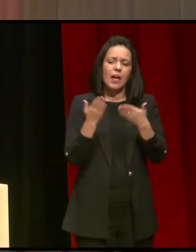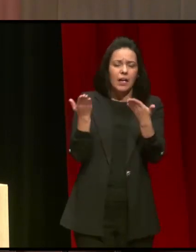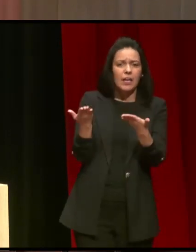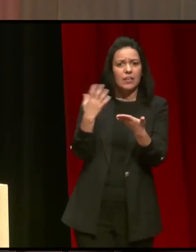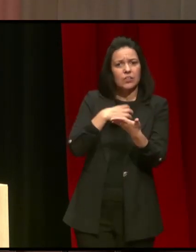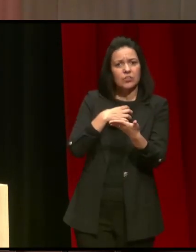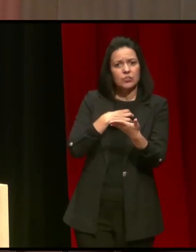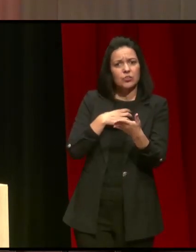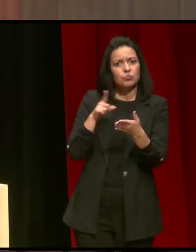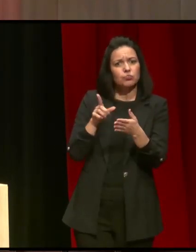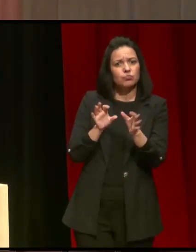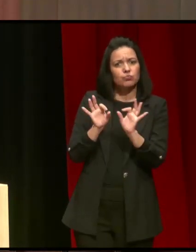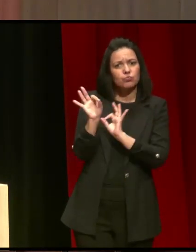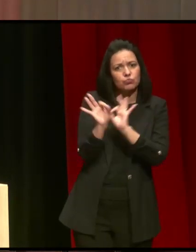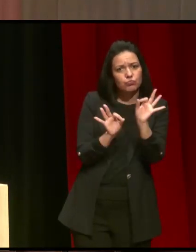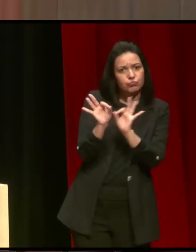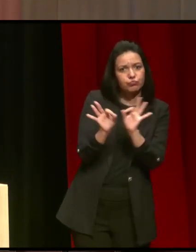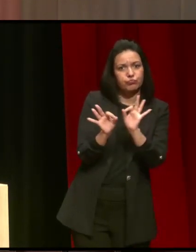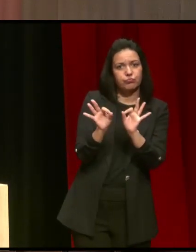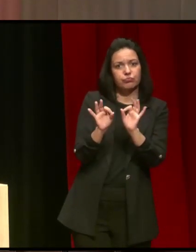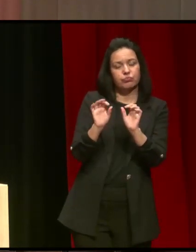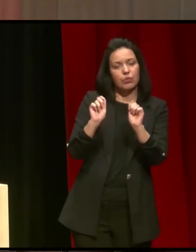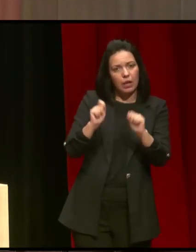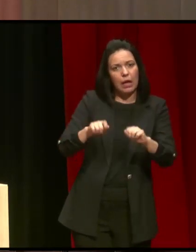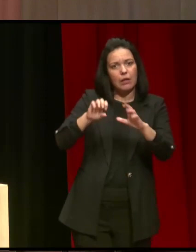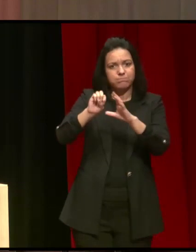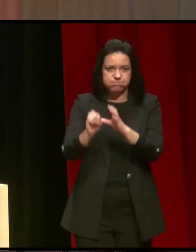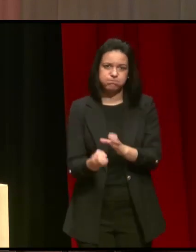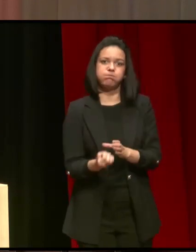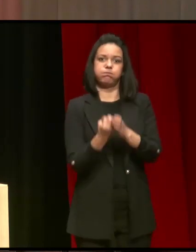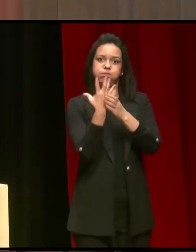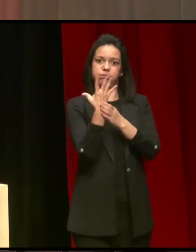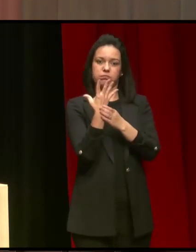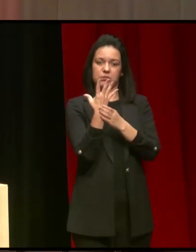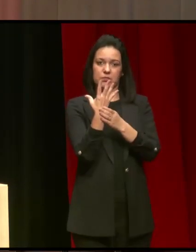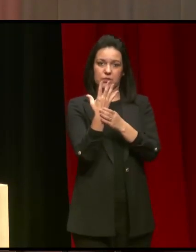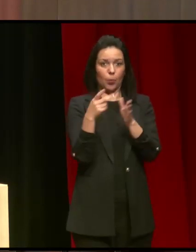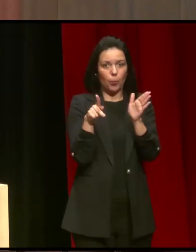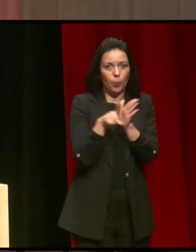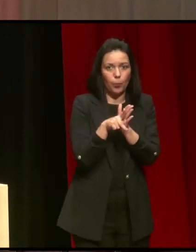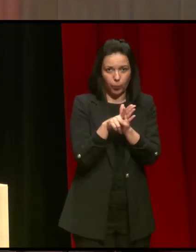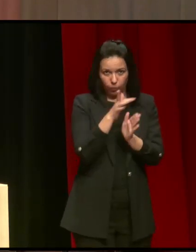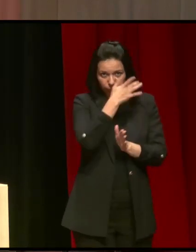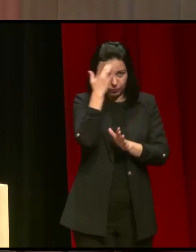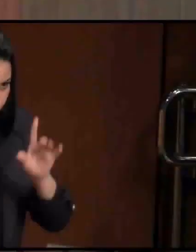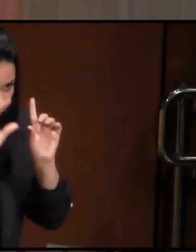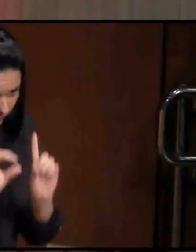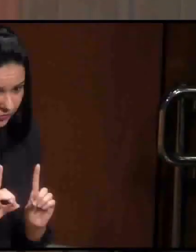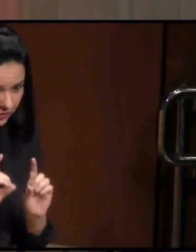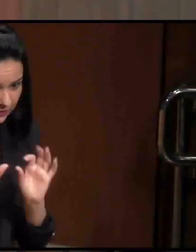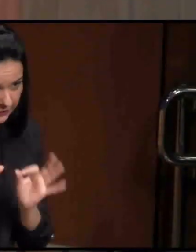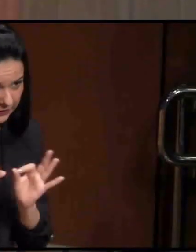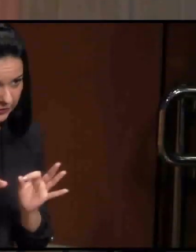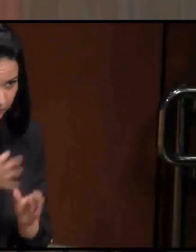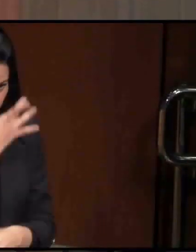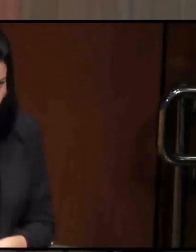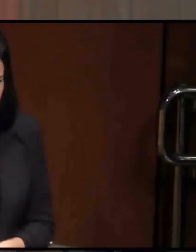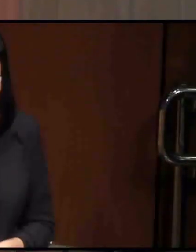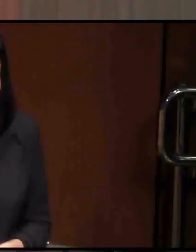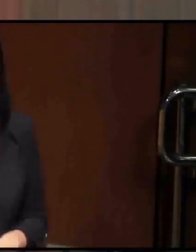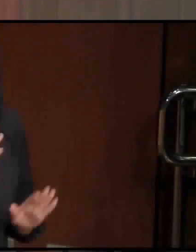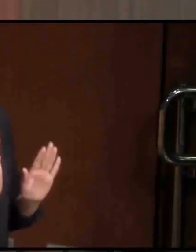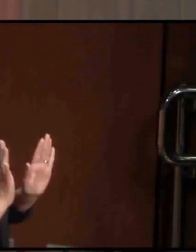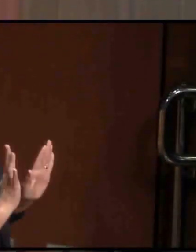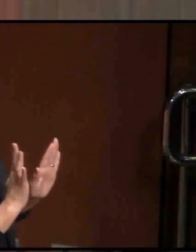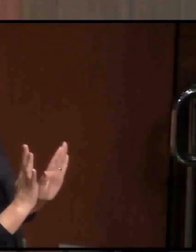você organizar, né, de fundar, na verdade, uma organização para deficientes, é isso? Para os deficientes visuais? Na